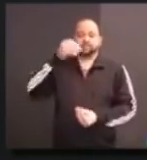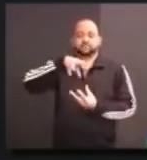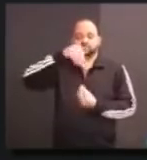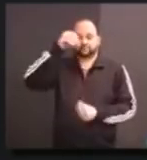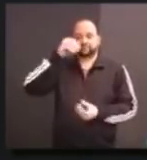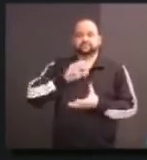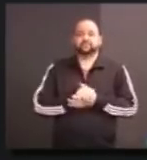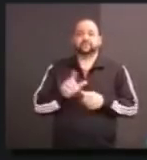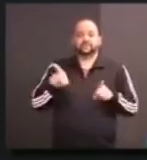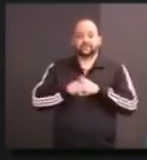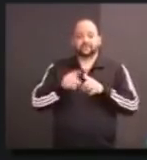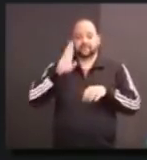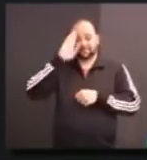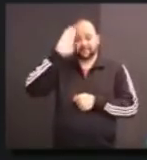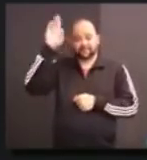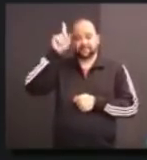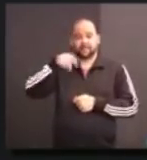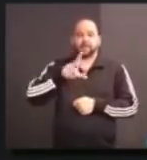sobretudo